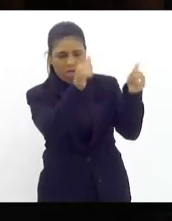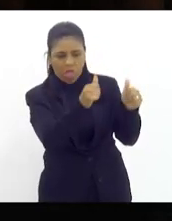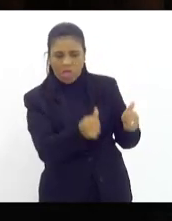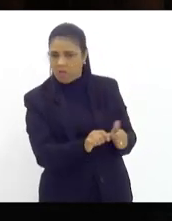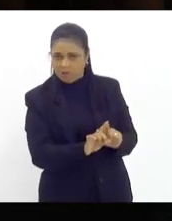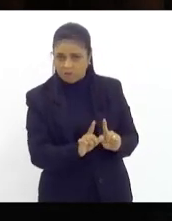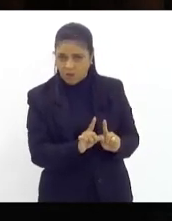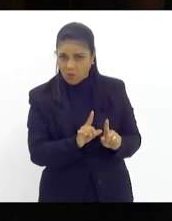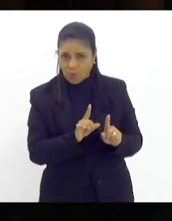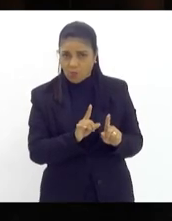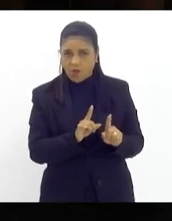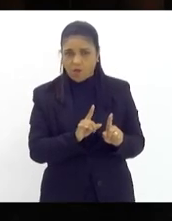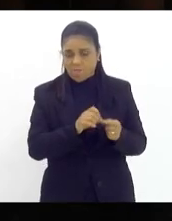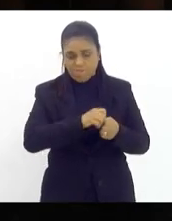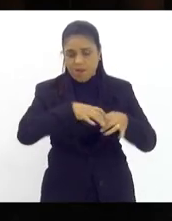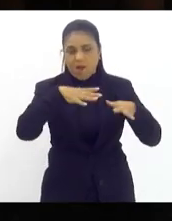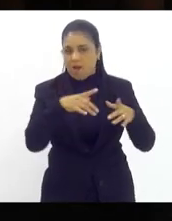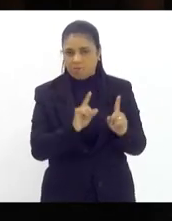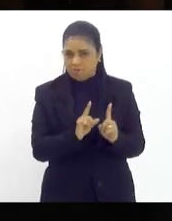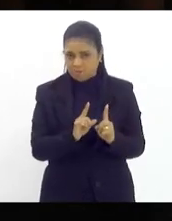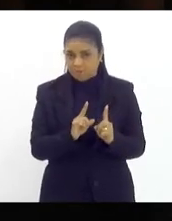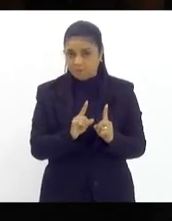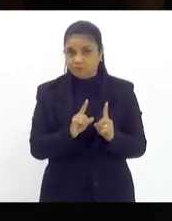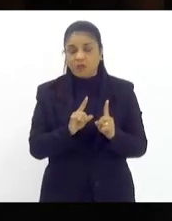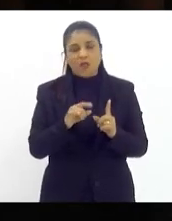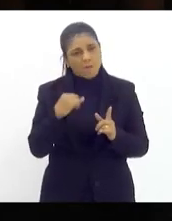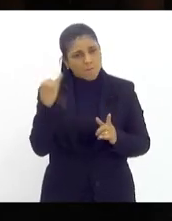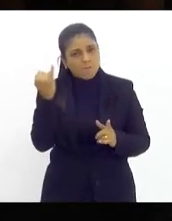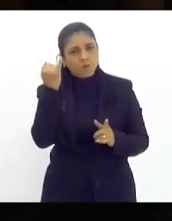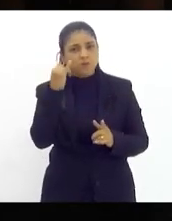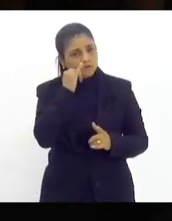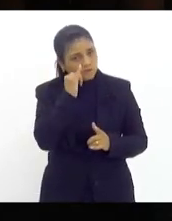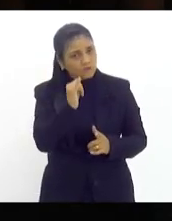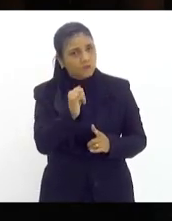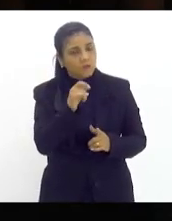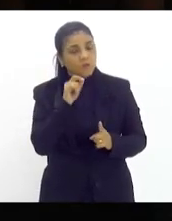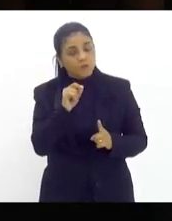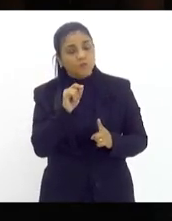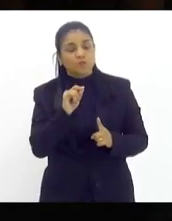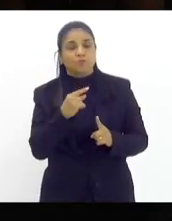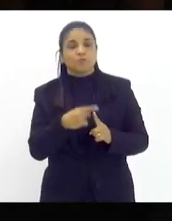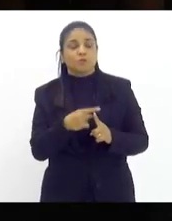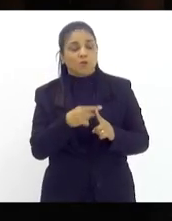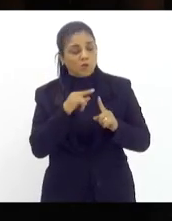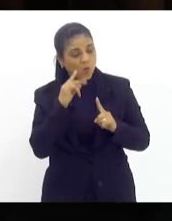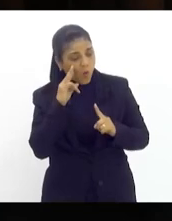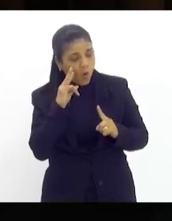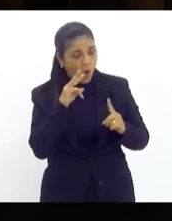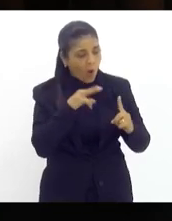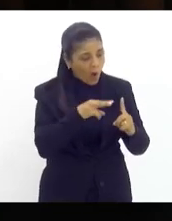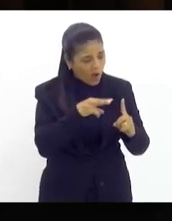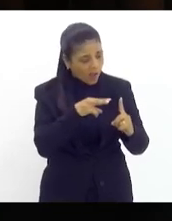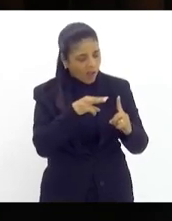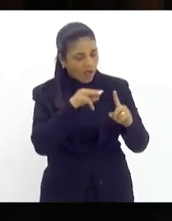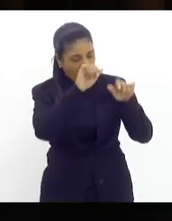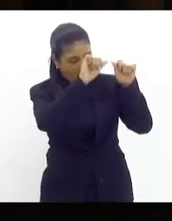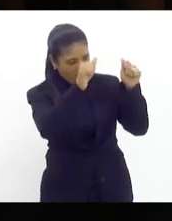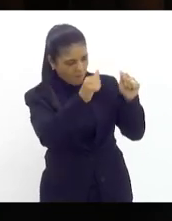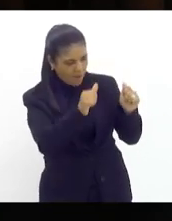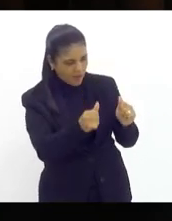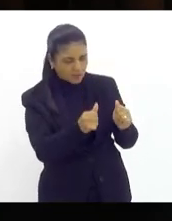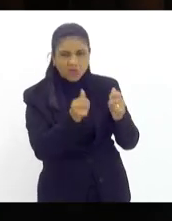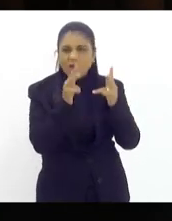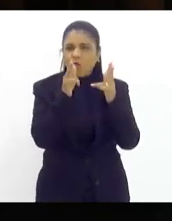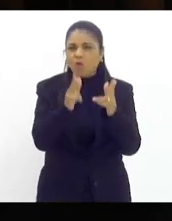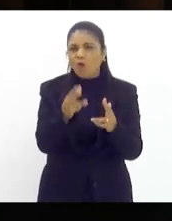e é importante dizer isto porque quando nós olhamos para uma imagem é como se tivéssemos olhando uma fotografia